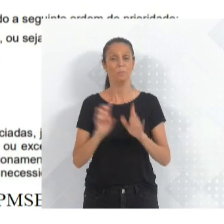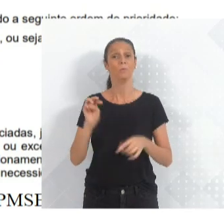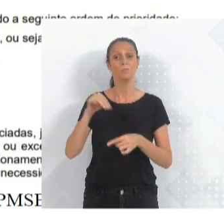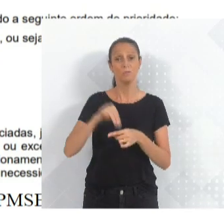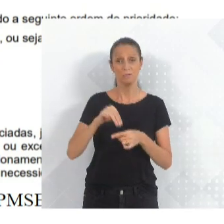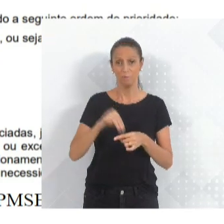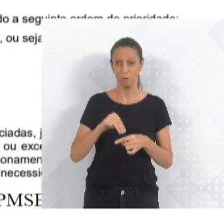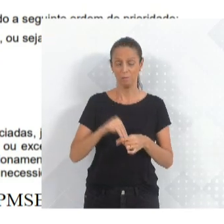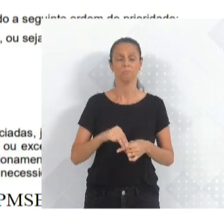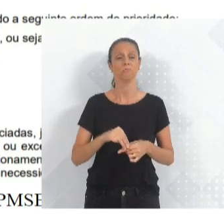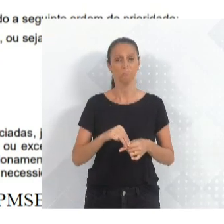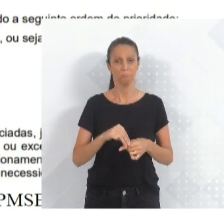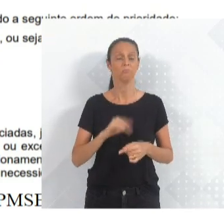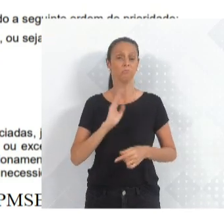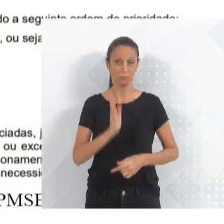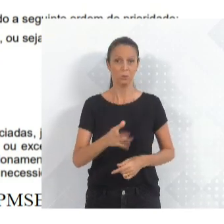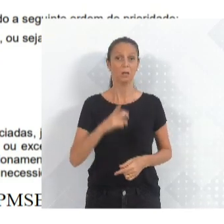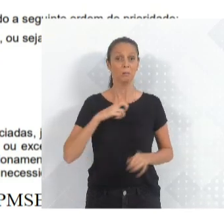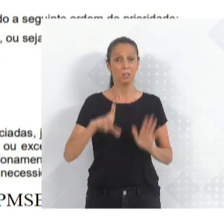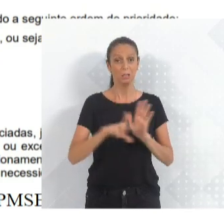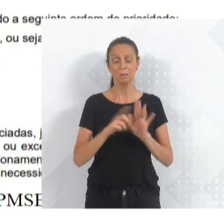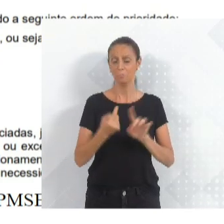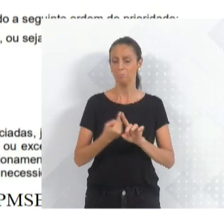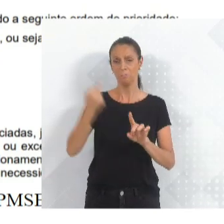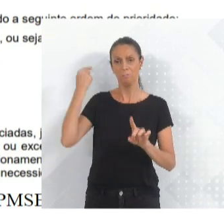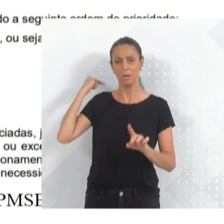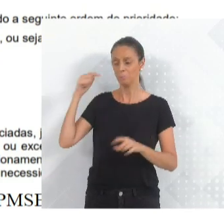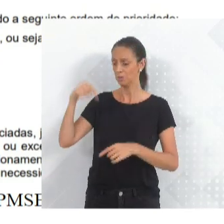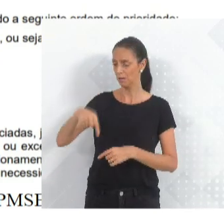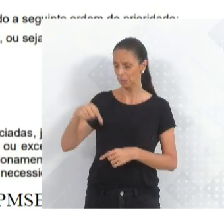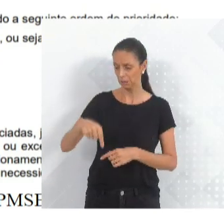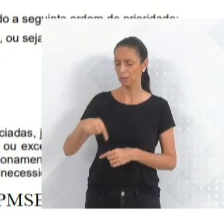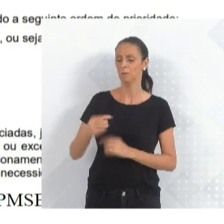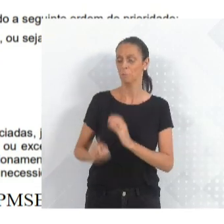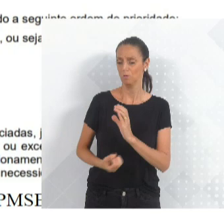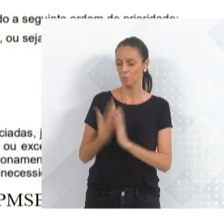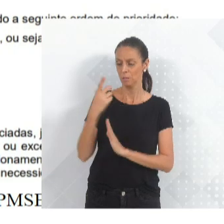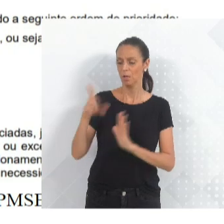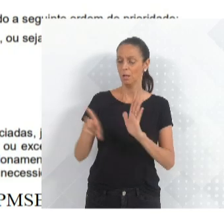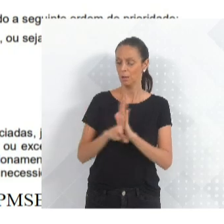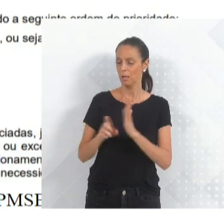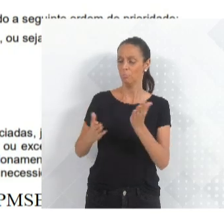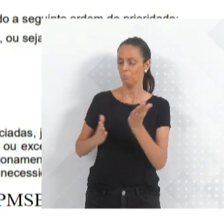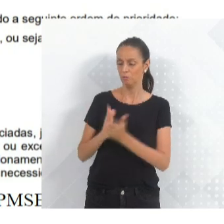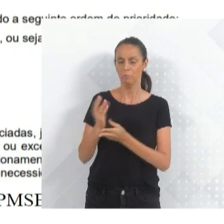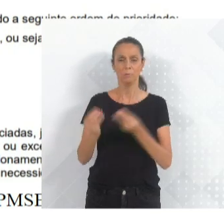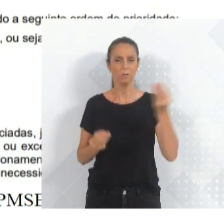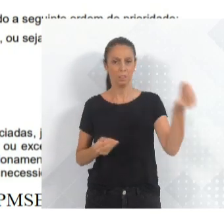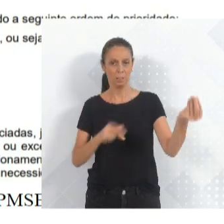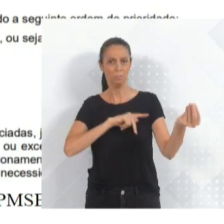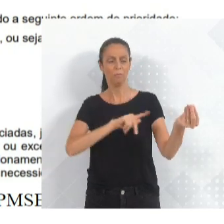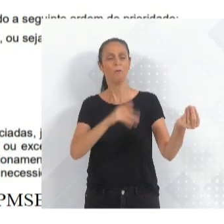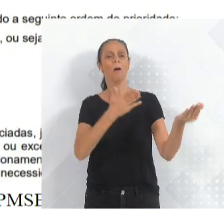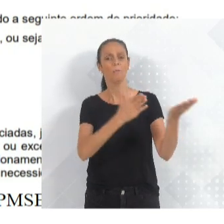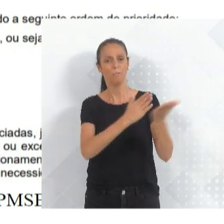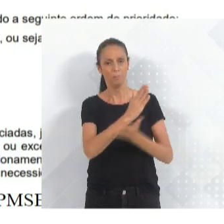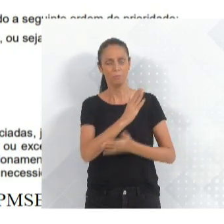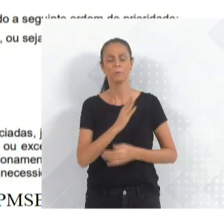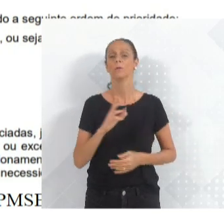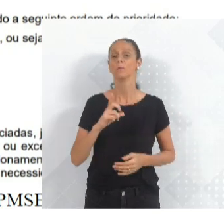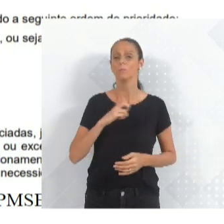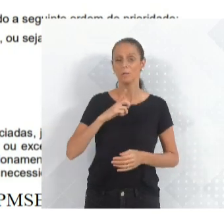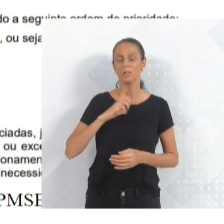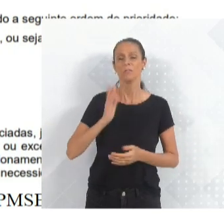Básico. Nesse plano, que é a lei que foi aprovada aqui, sancionada pelo prefeito, mostra lá quais são as ações necessárias para